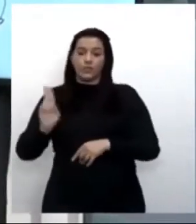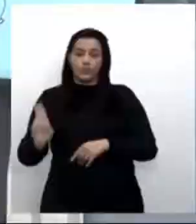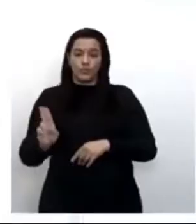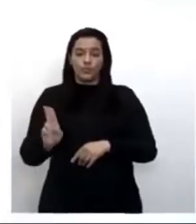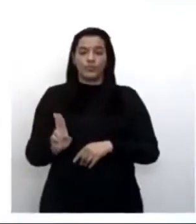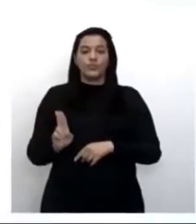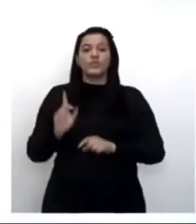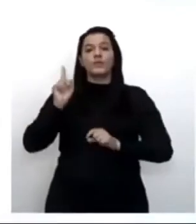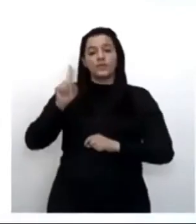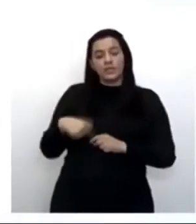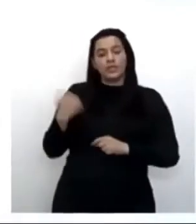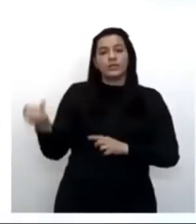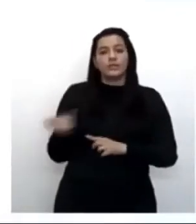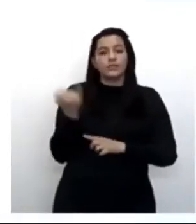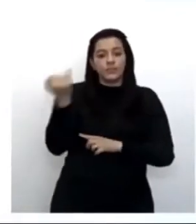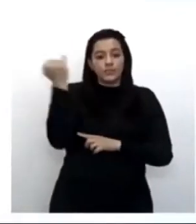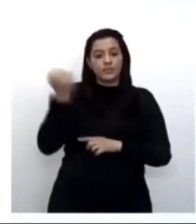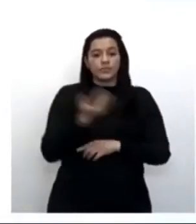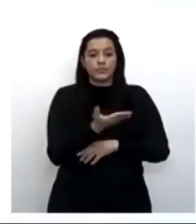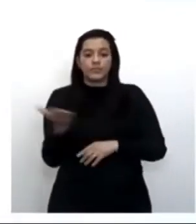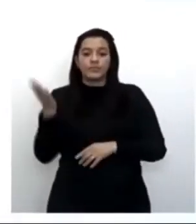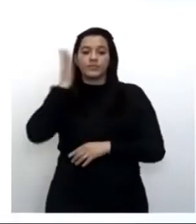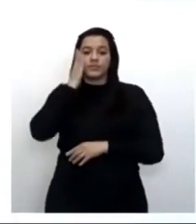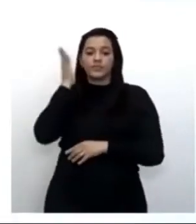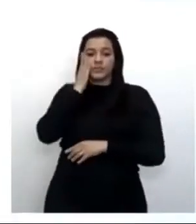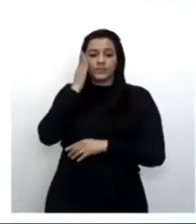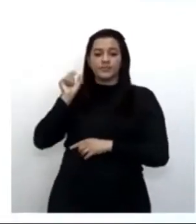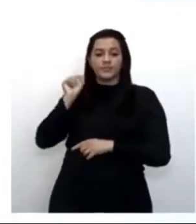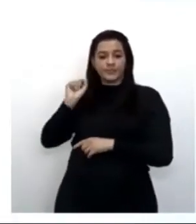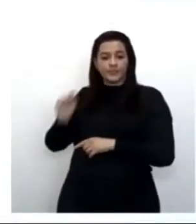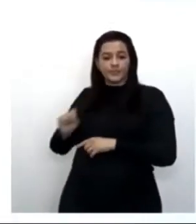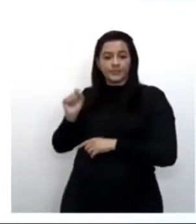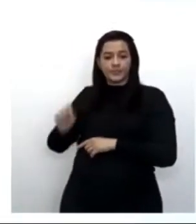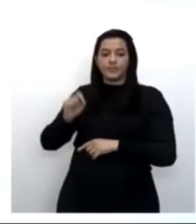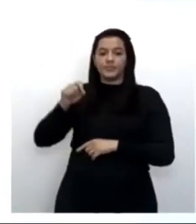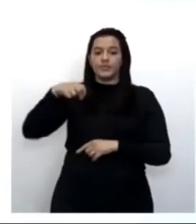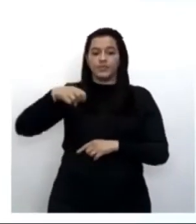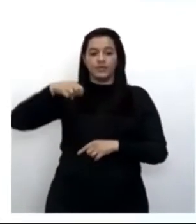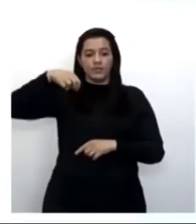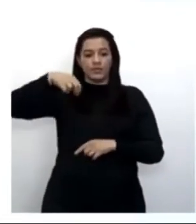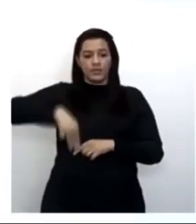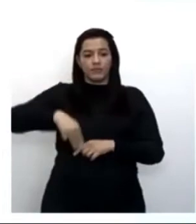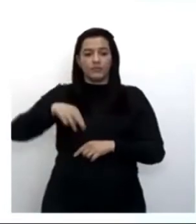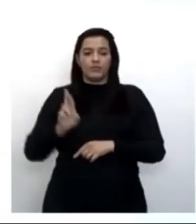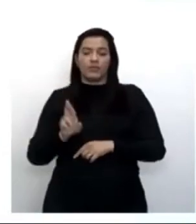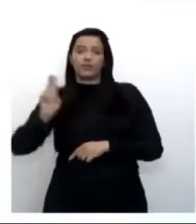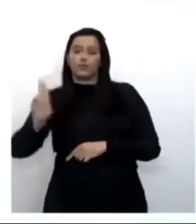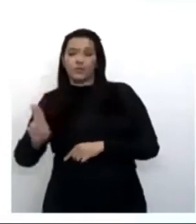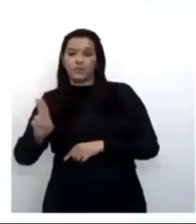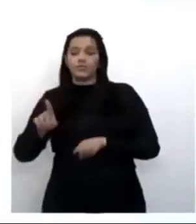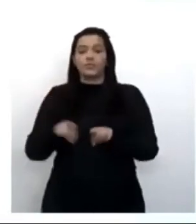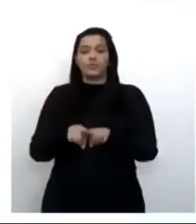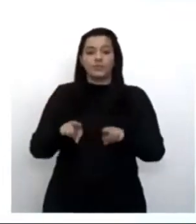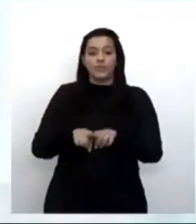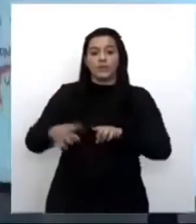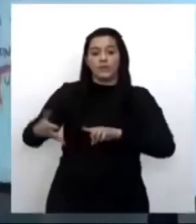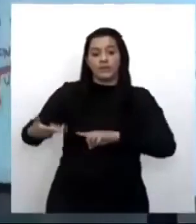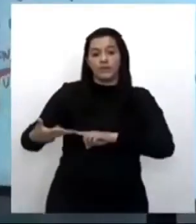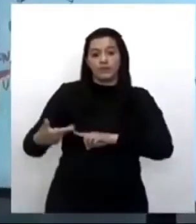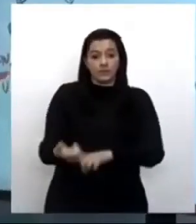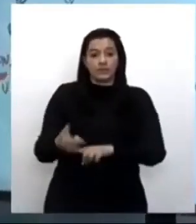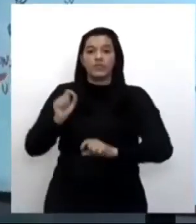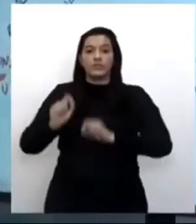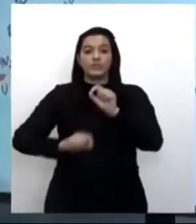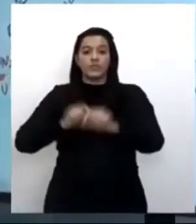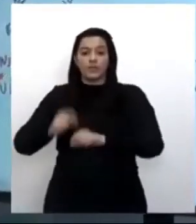O que é importante vocês saberem do movimento retilíneo uniforme? Ó, muito importante saber que a velocidade ela vai